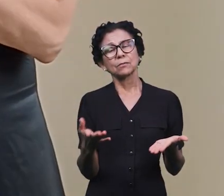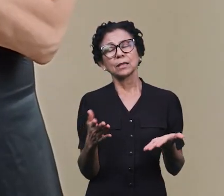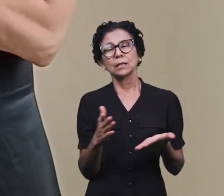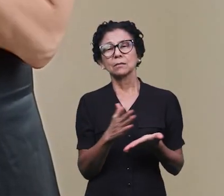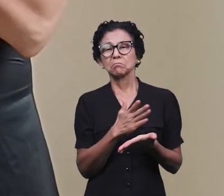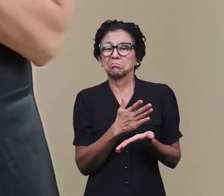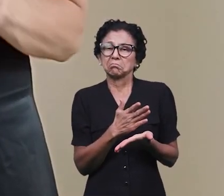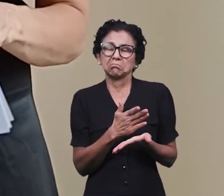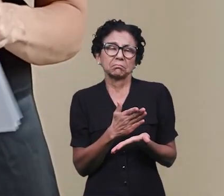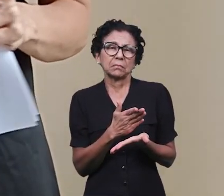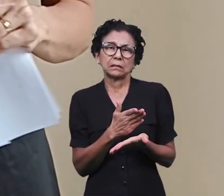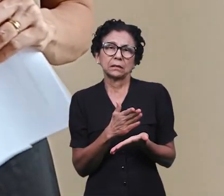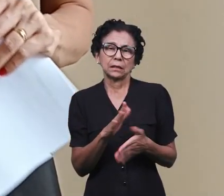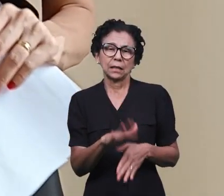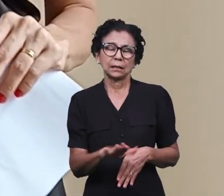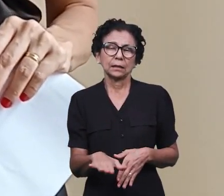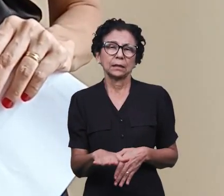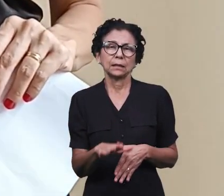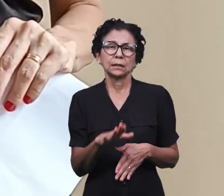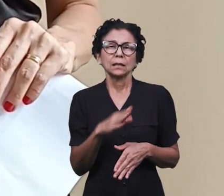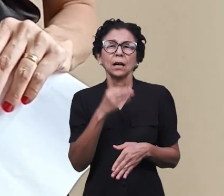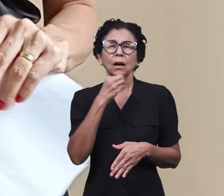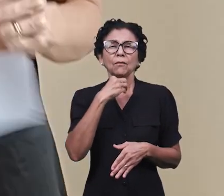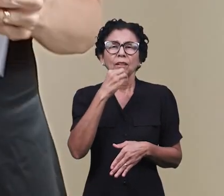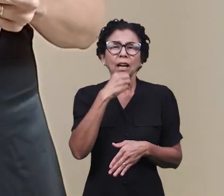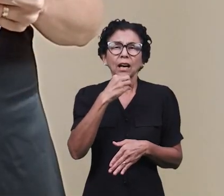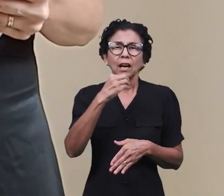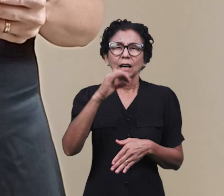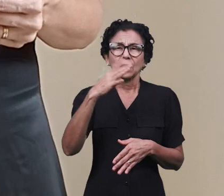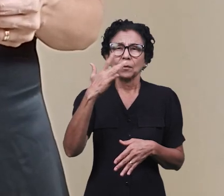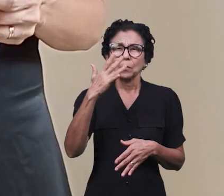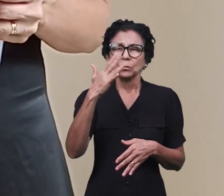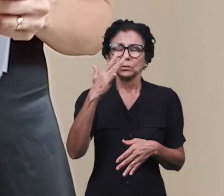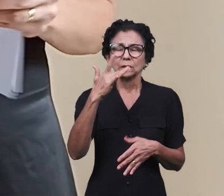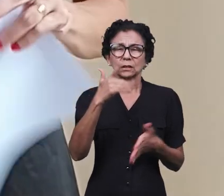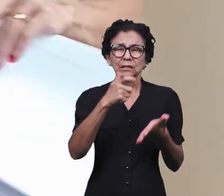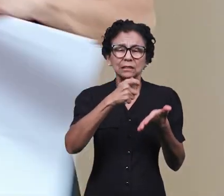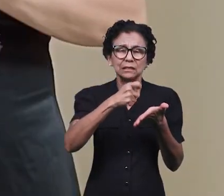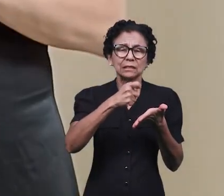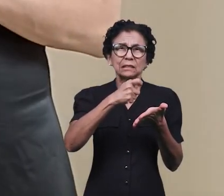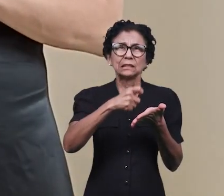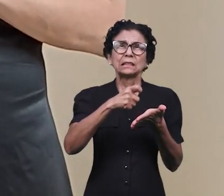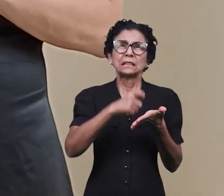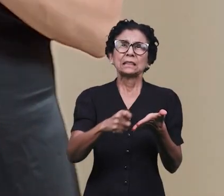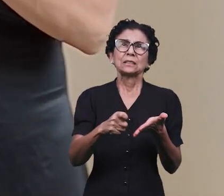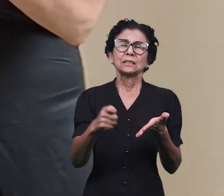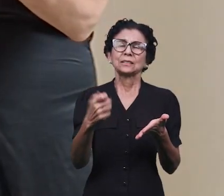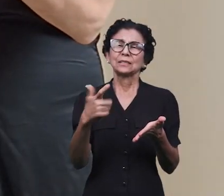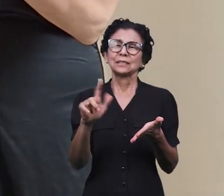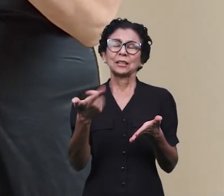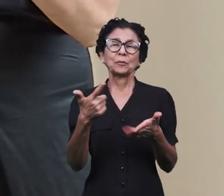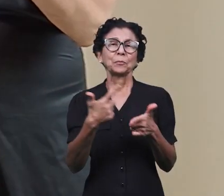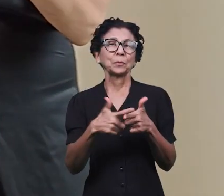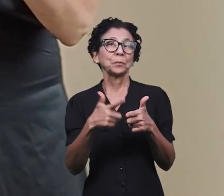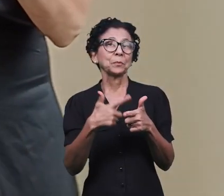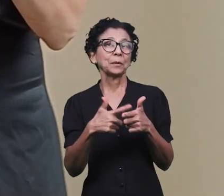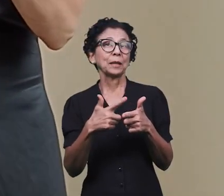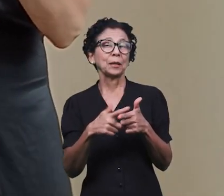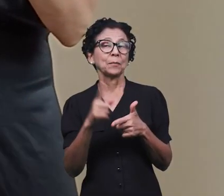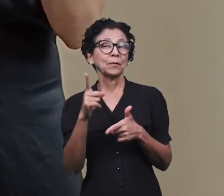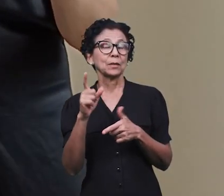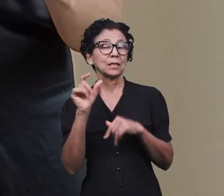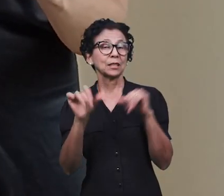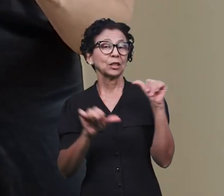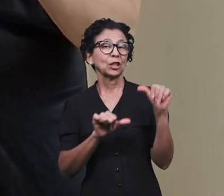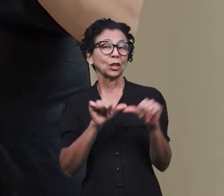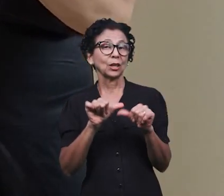alteração no tônus muscular, ela não tem força para pintar. Não tem problema. Nós temos uma